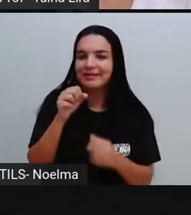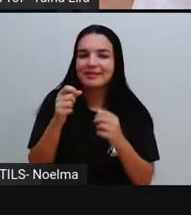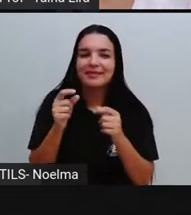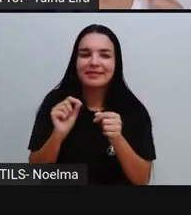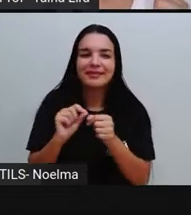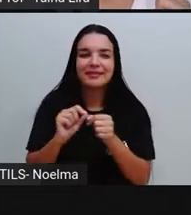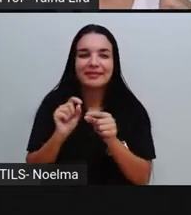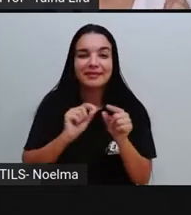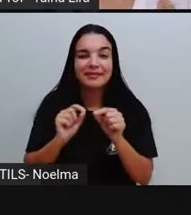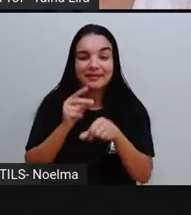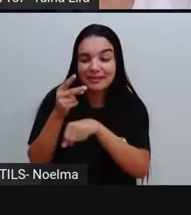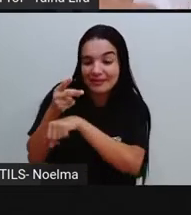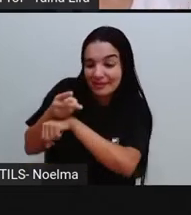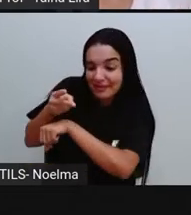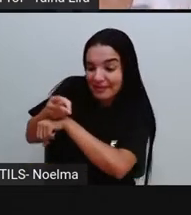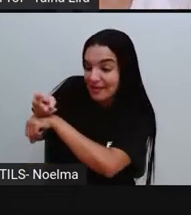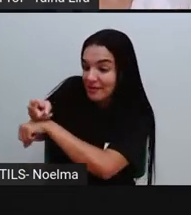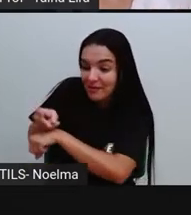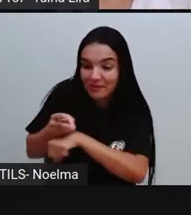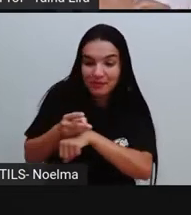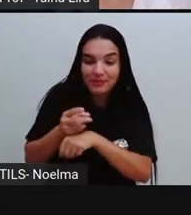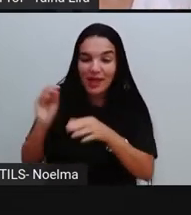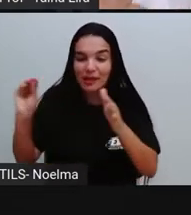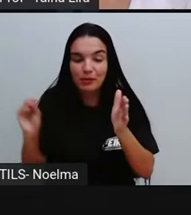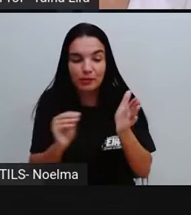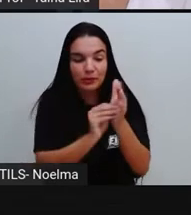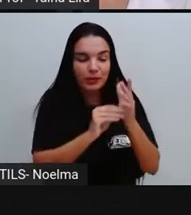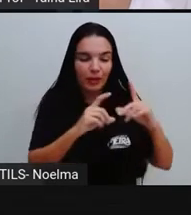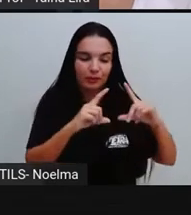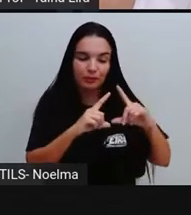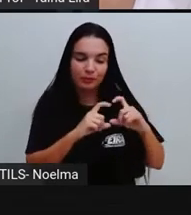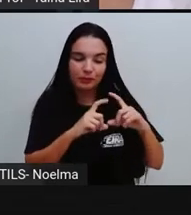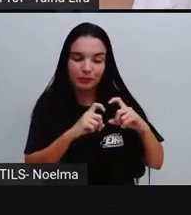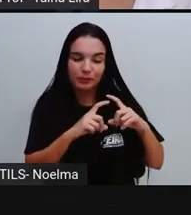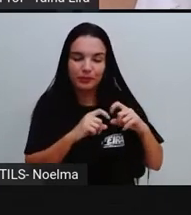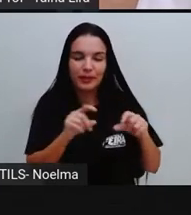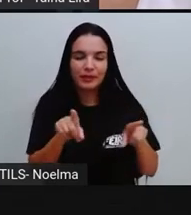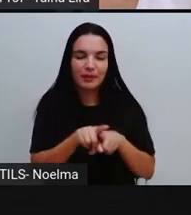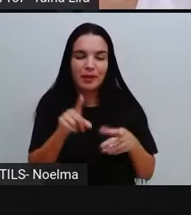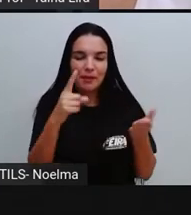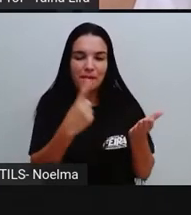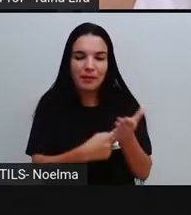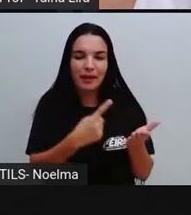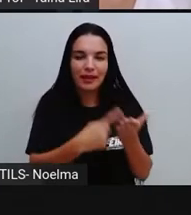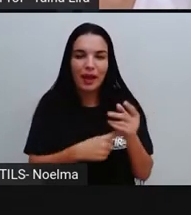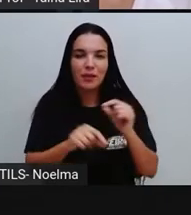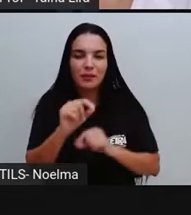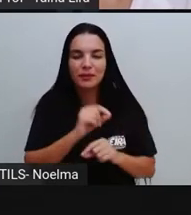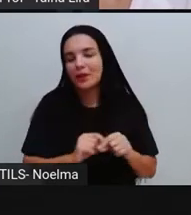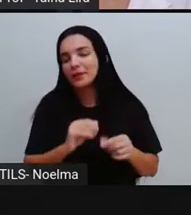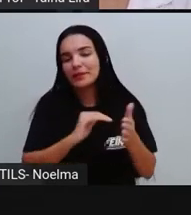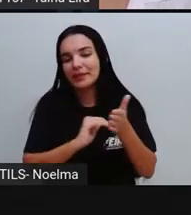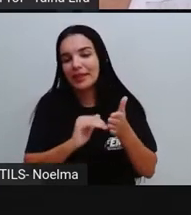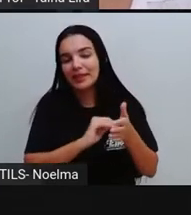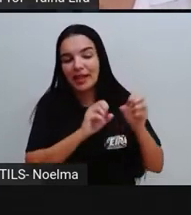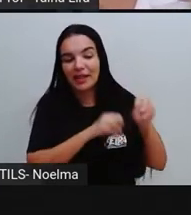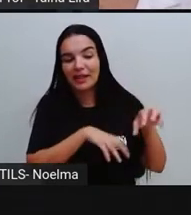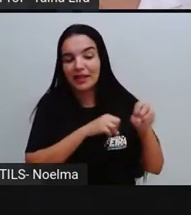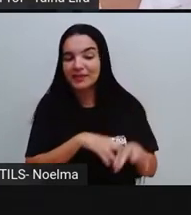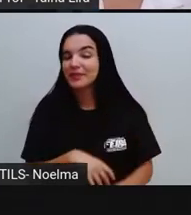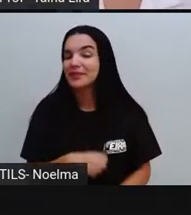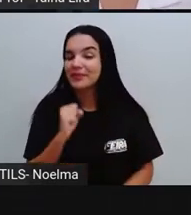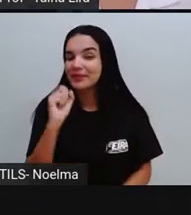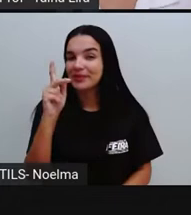filmar, postar lá no Instagram e marcar a Secretaria de Educação para a gente ver vocês produzindo o som. E agora